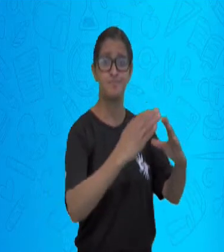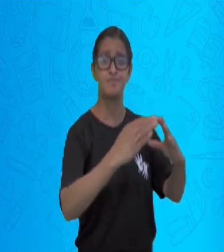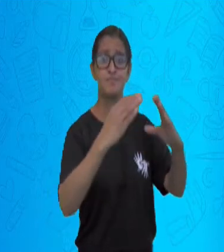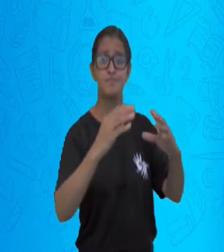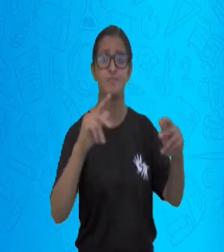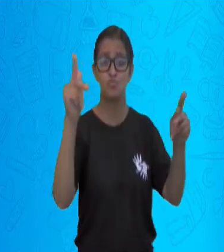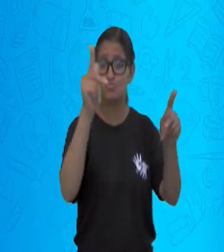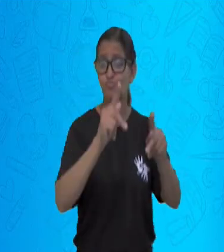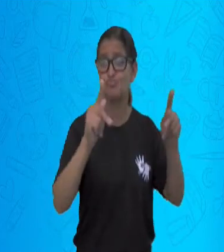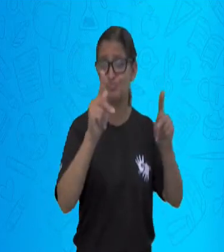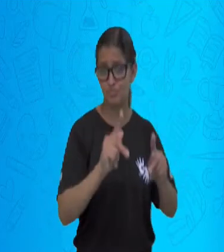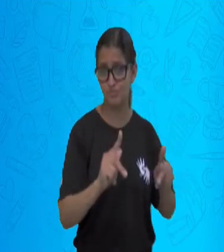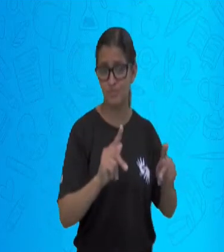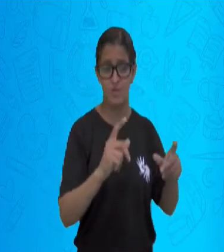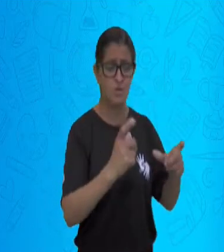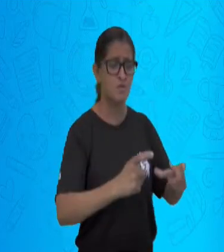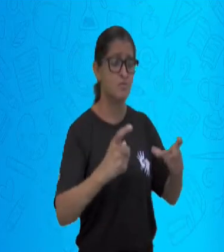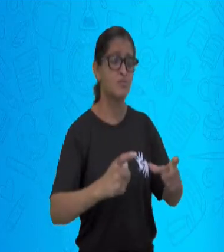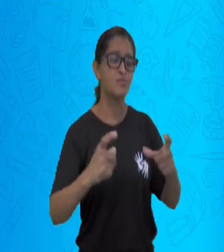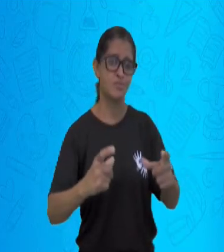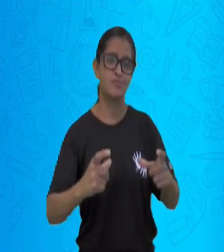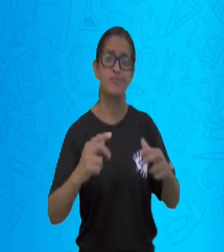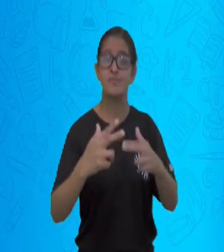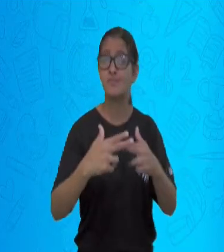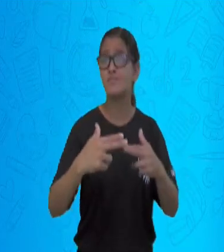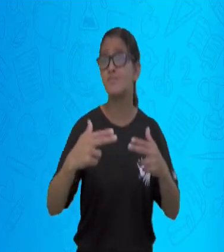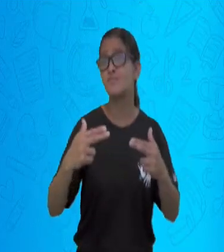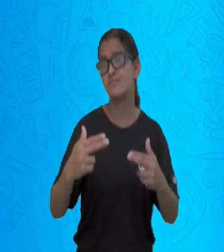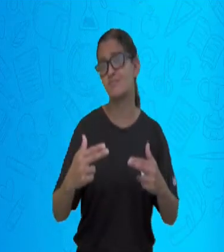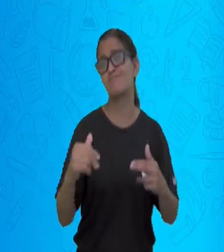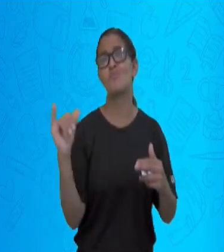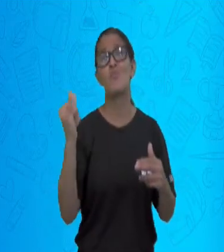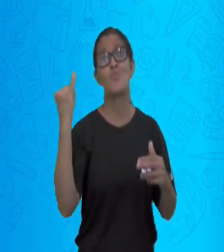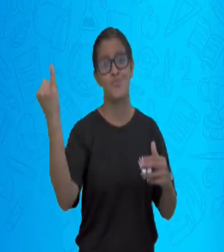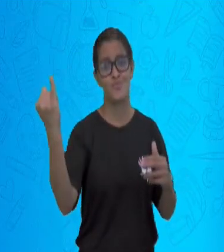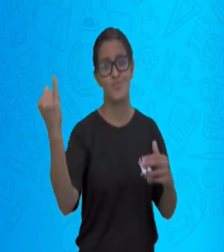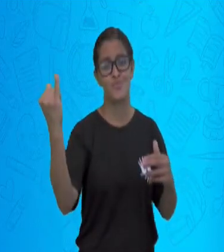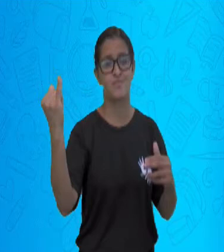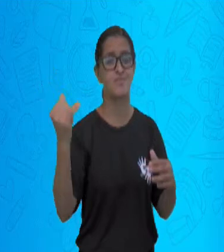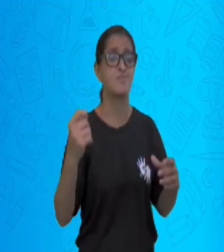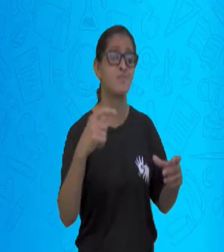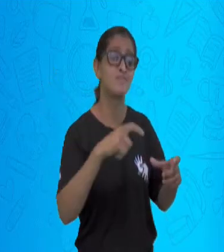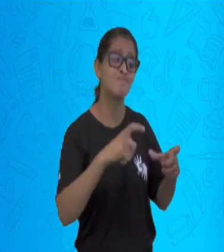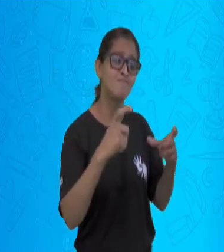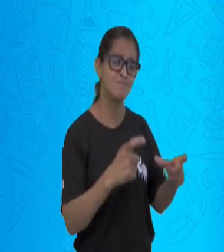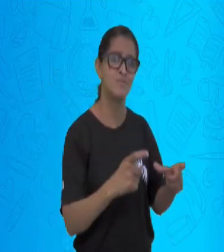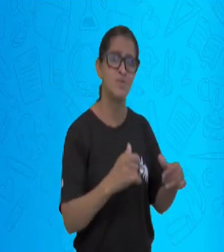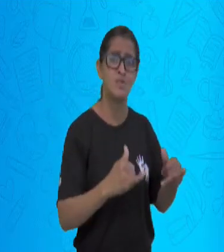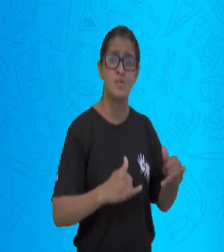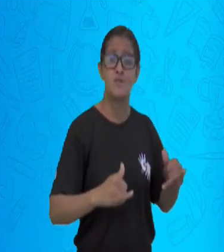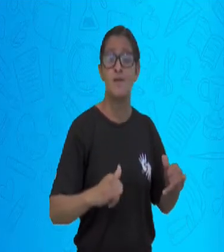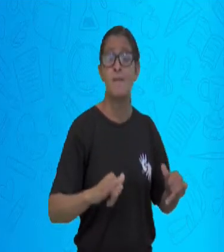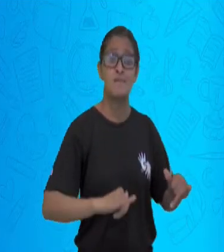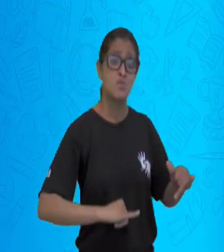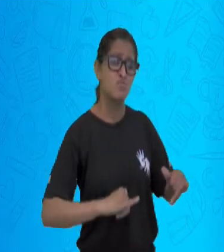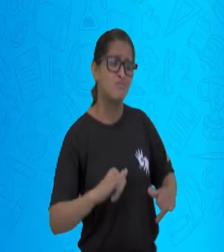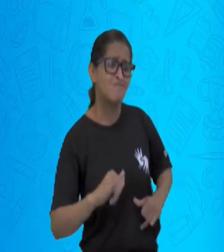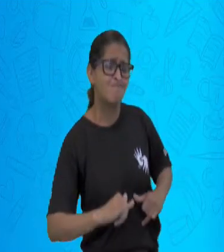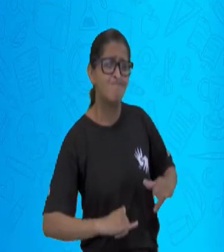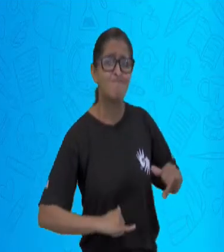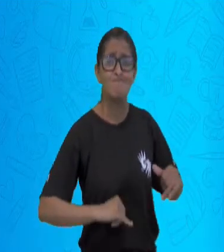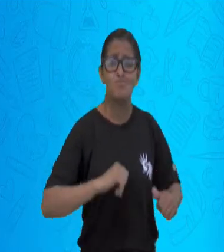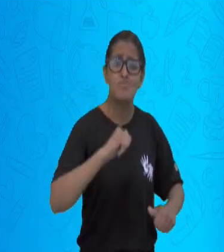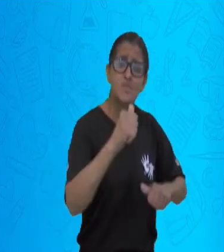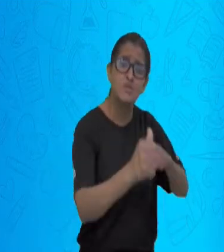centers, como nós conhecemos, a gente entende que aquele espaço geográfico sofreu uma grande mutação, né? Sofreu uma